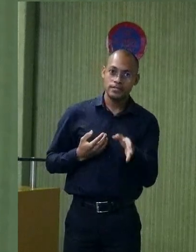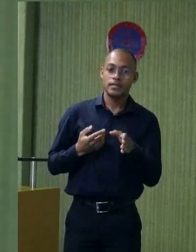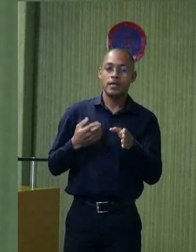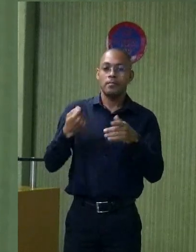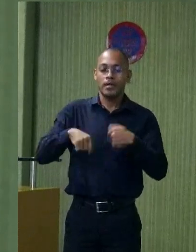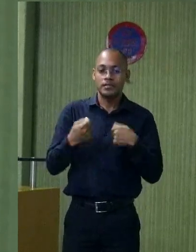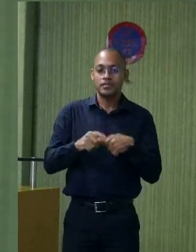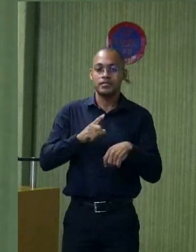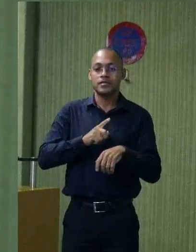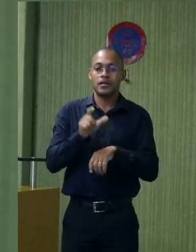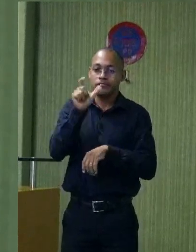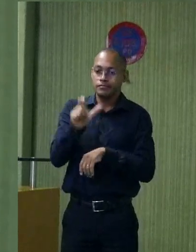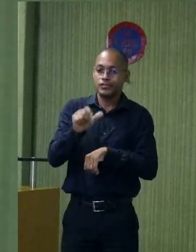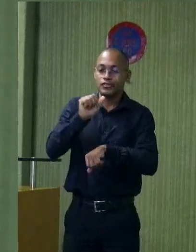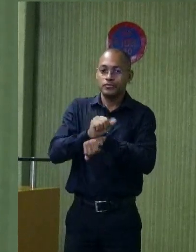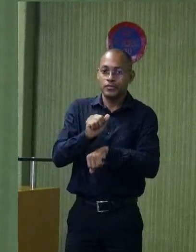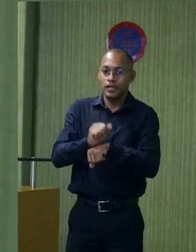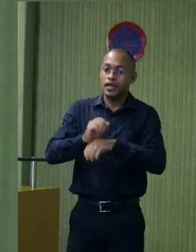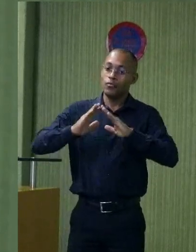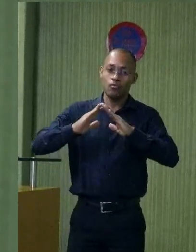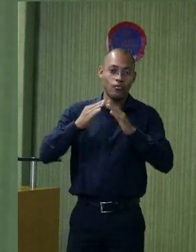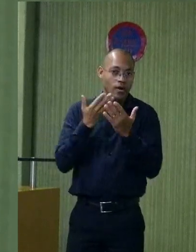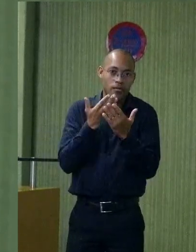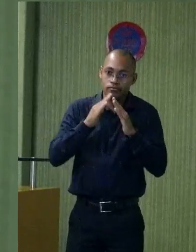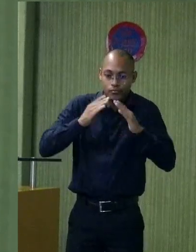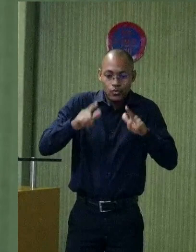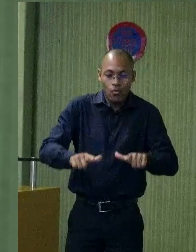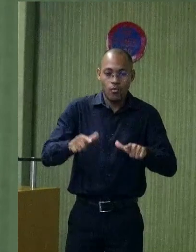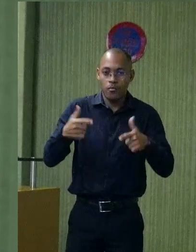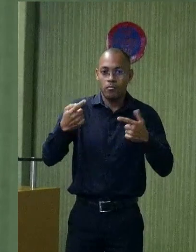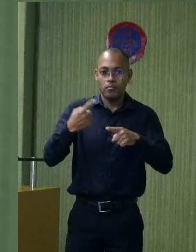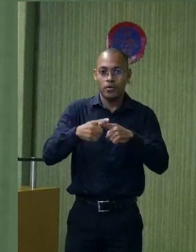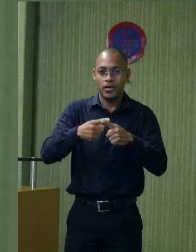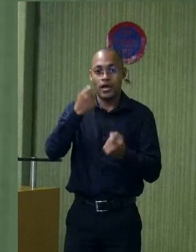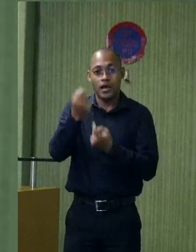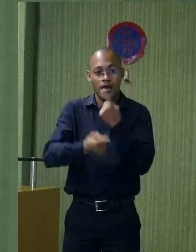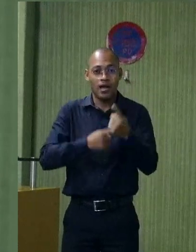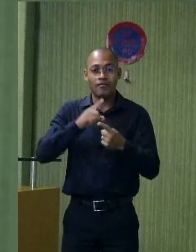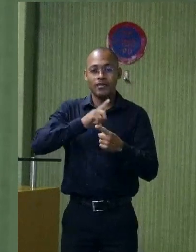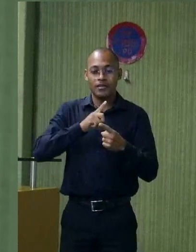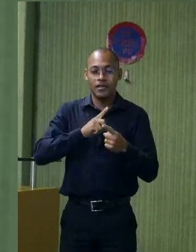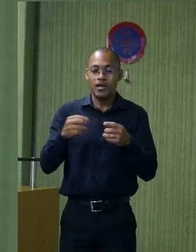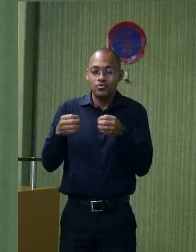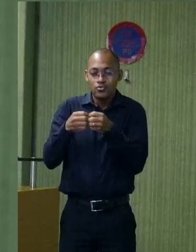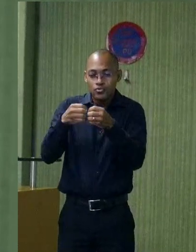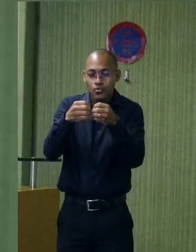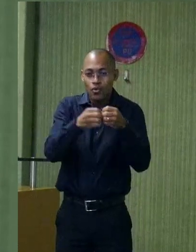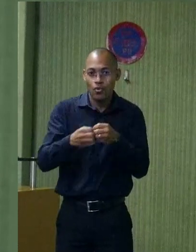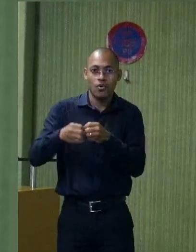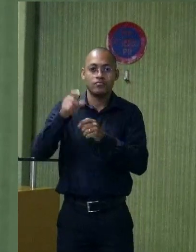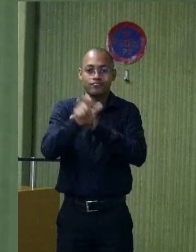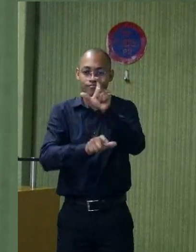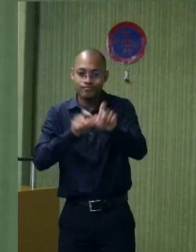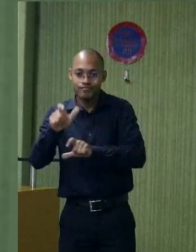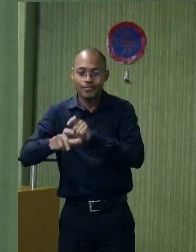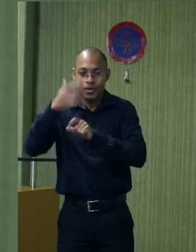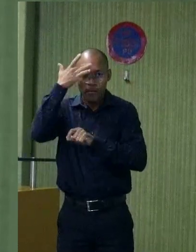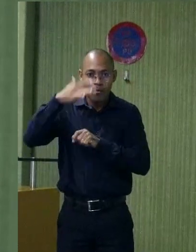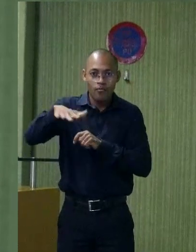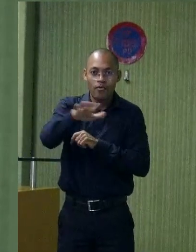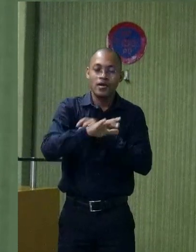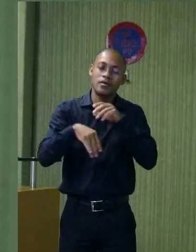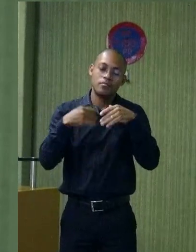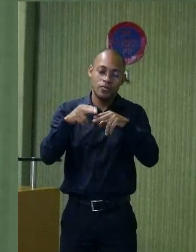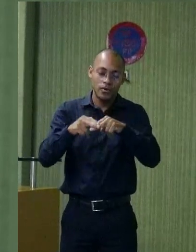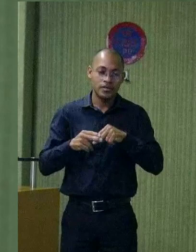local para para poder morar lá às vezes mora com as pessoas da comunidade então também tudo isso dificulta acaba que o